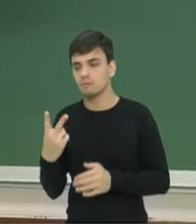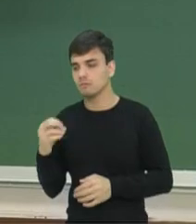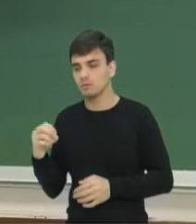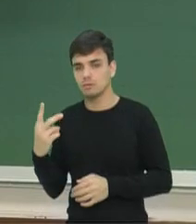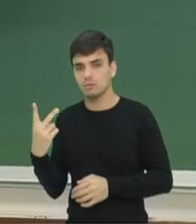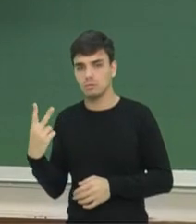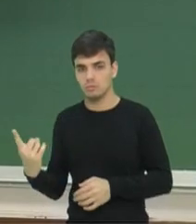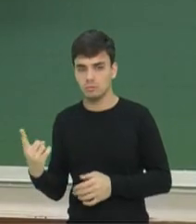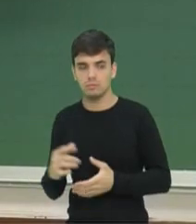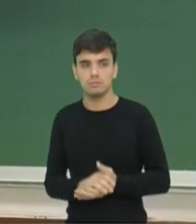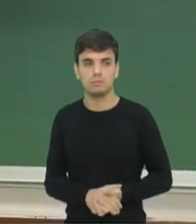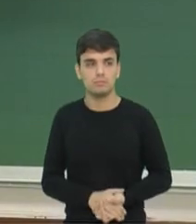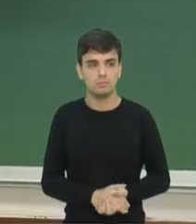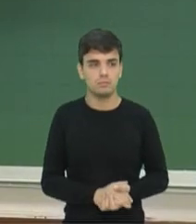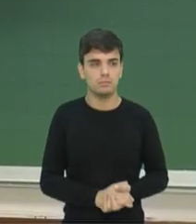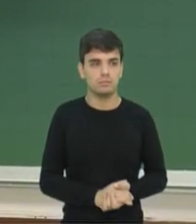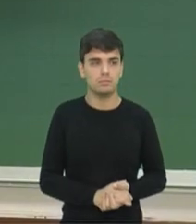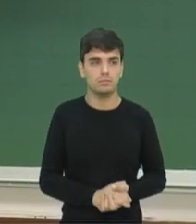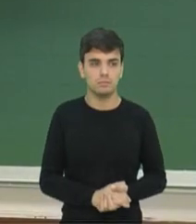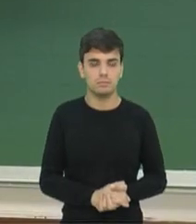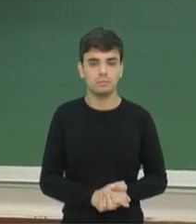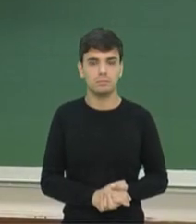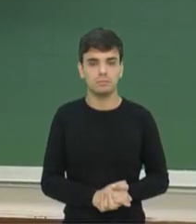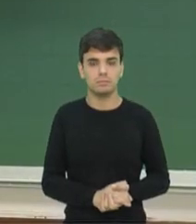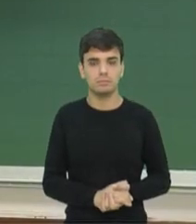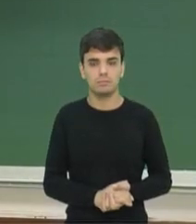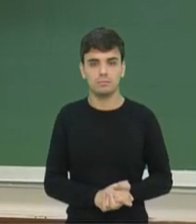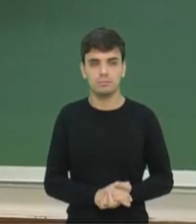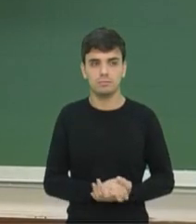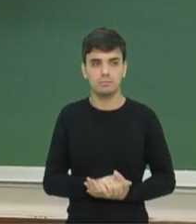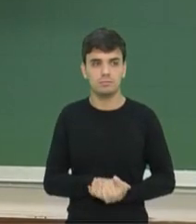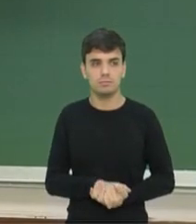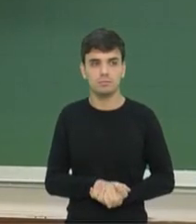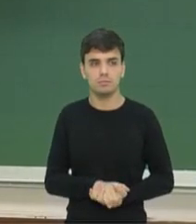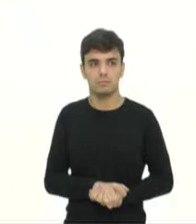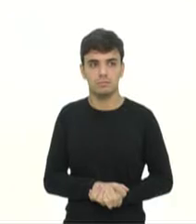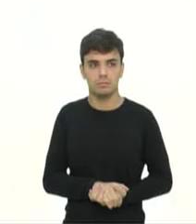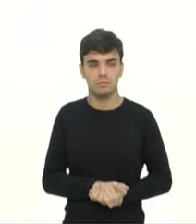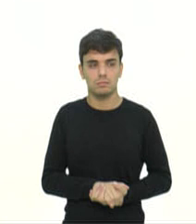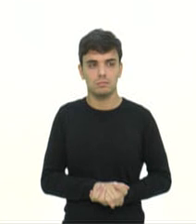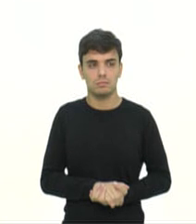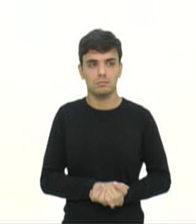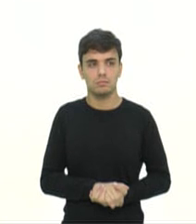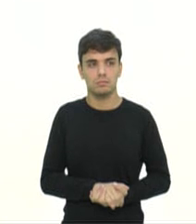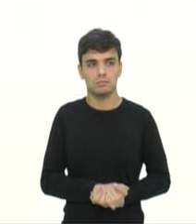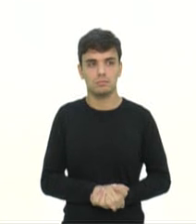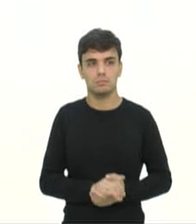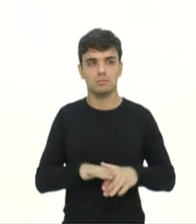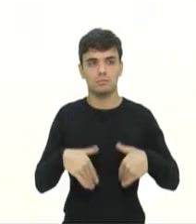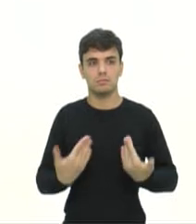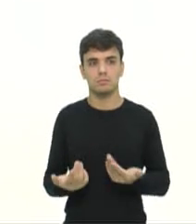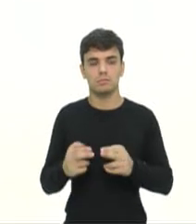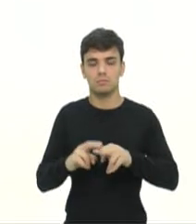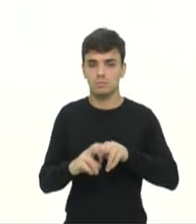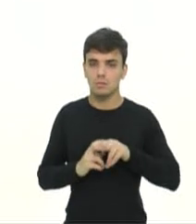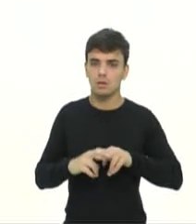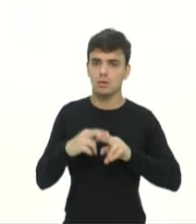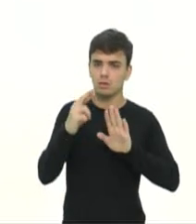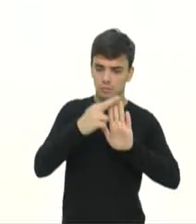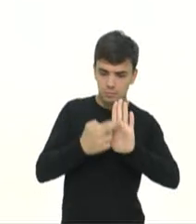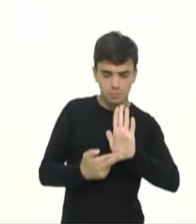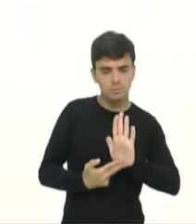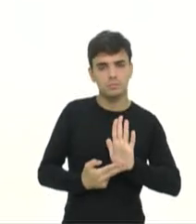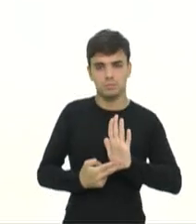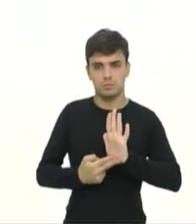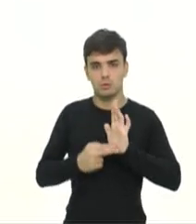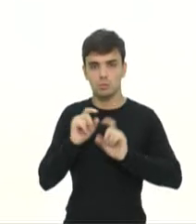no Japão. Então, as entidades que há regulamento também estão ali. Então, para essa regulamentação, que modalidade do Karatê é?